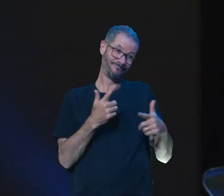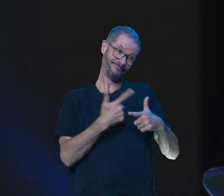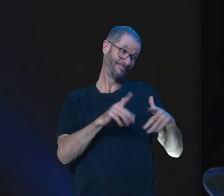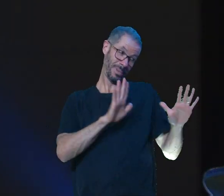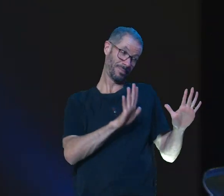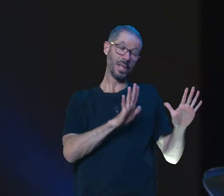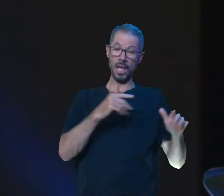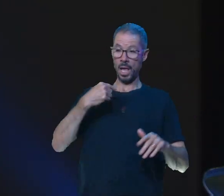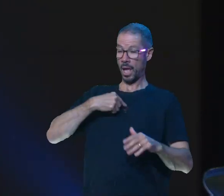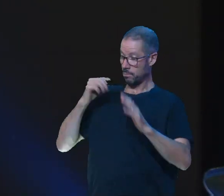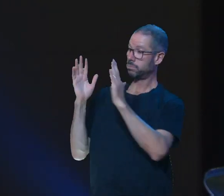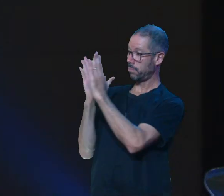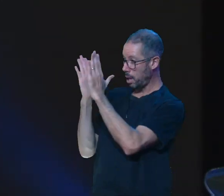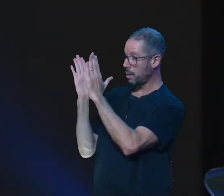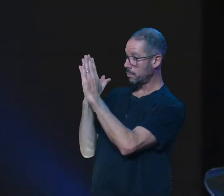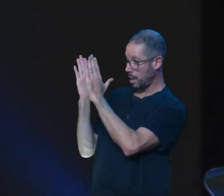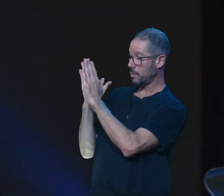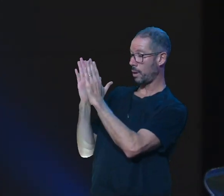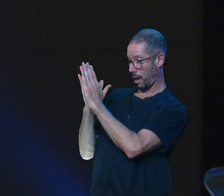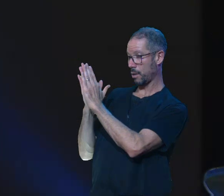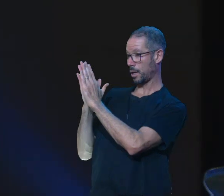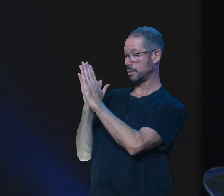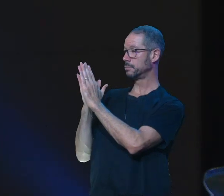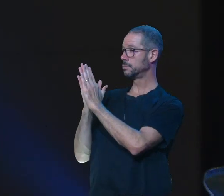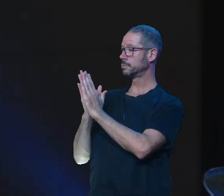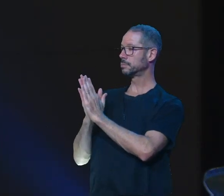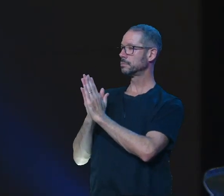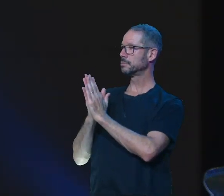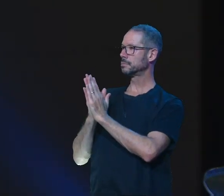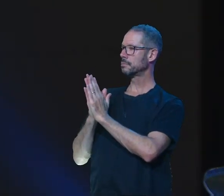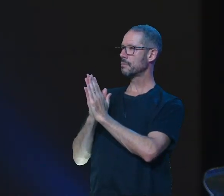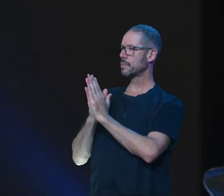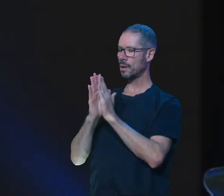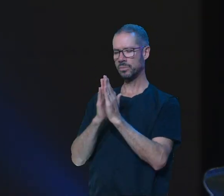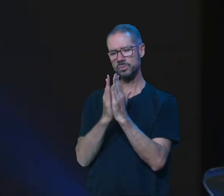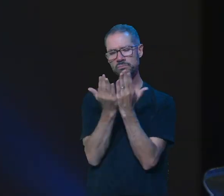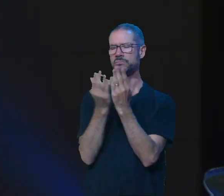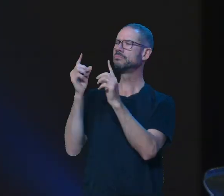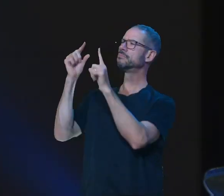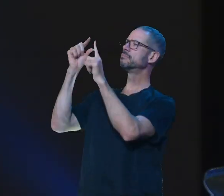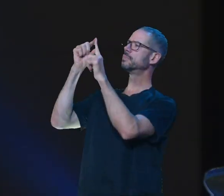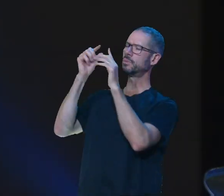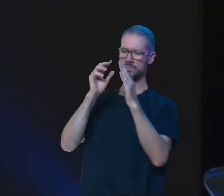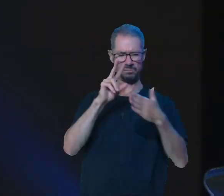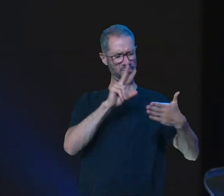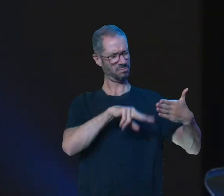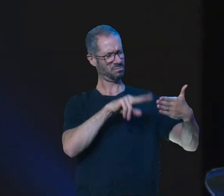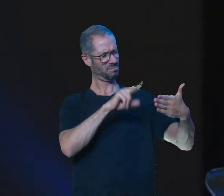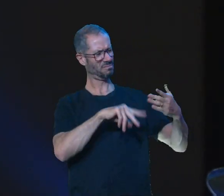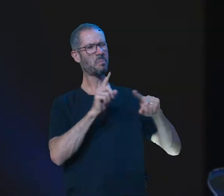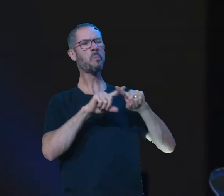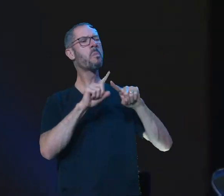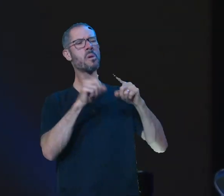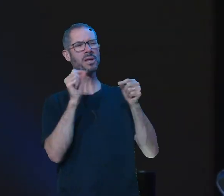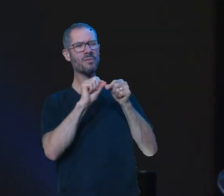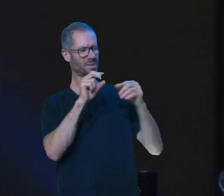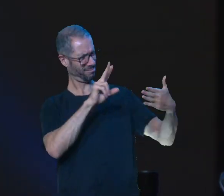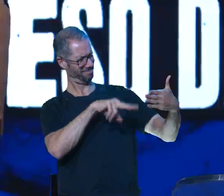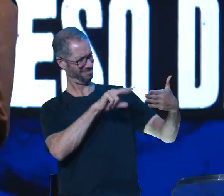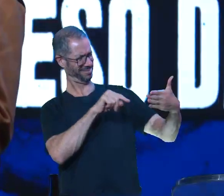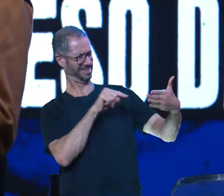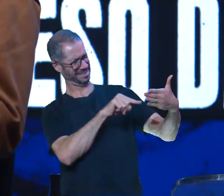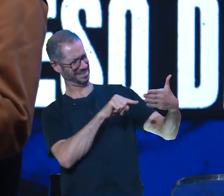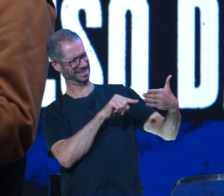E eu lembro que eu estava orando, e aí fui inventar de abrir a Bíblia no meu devocional. Por que será que eu fiz isso?